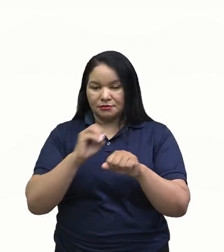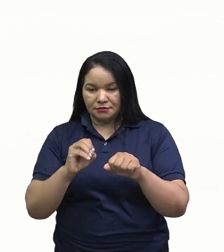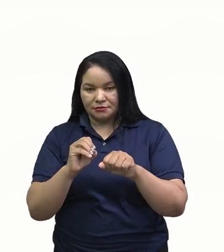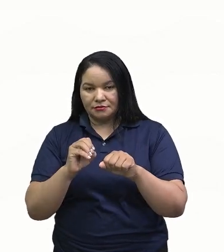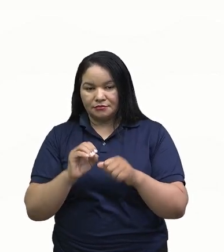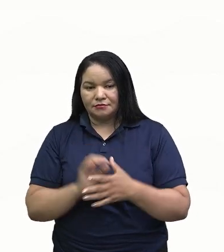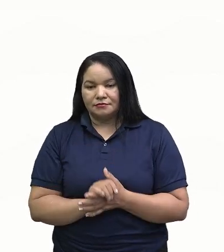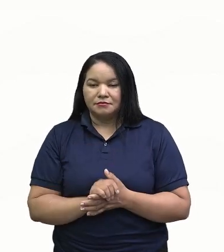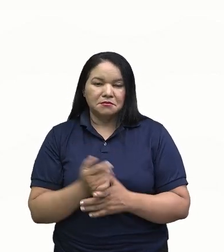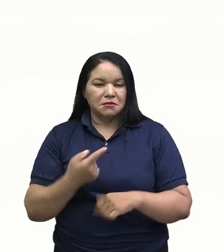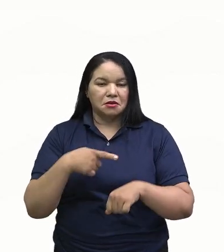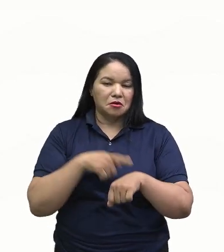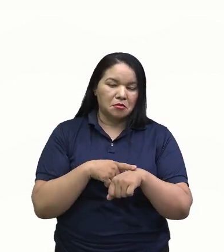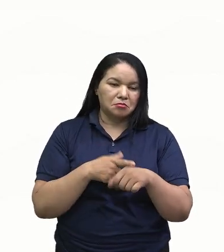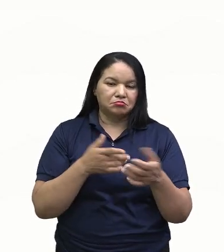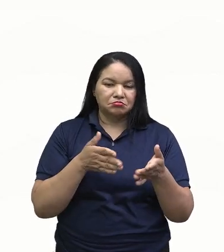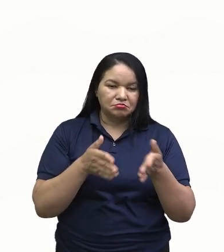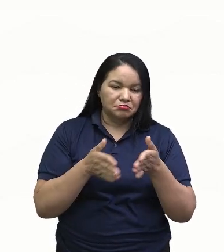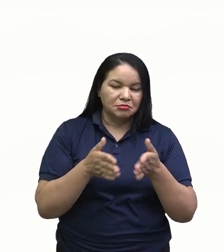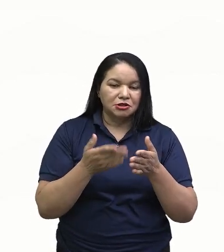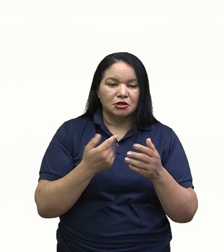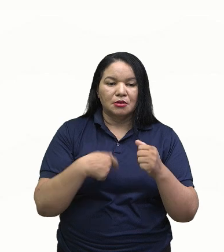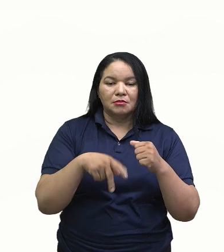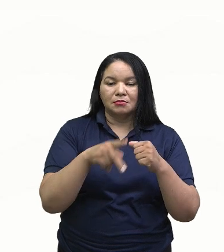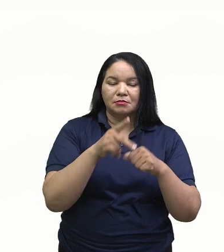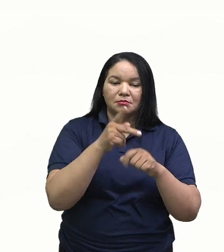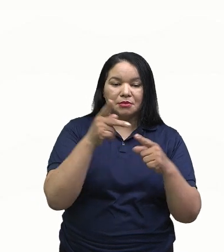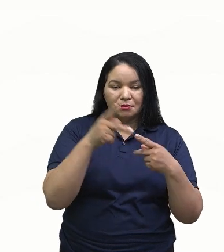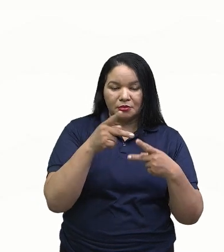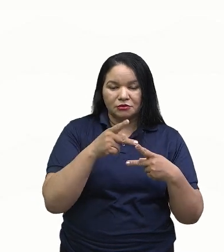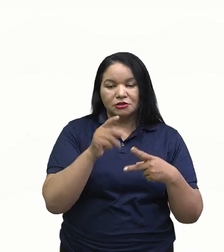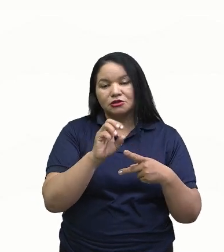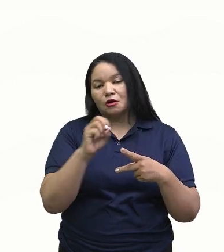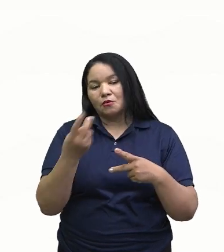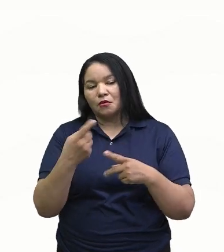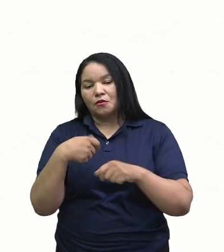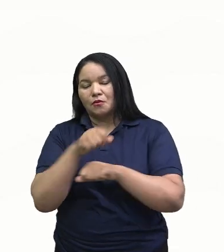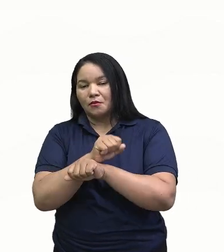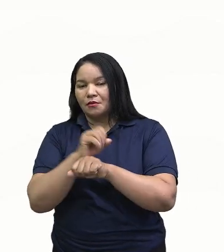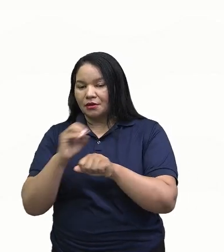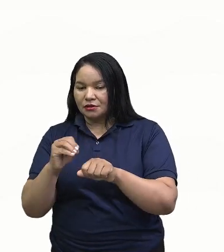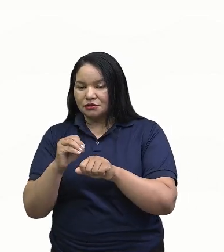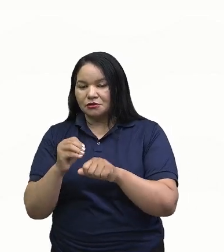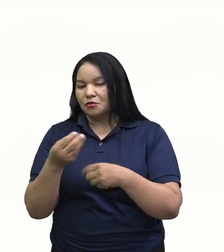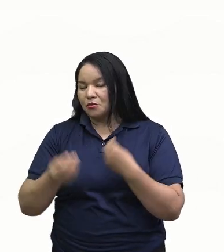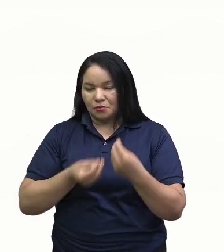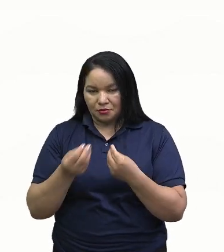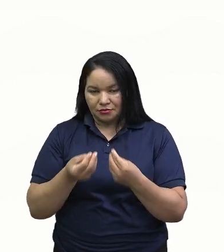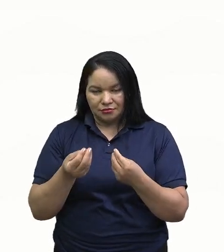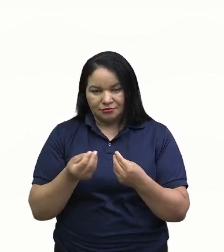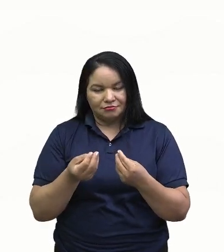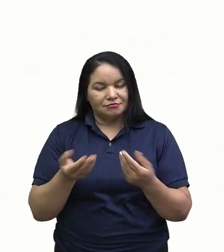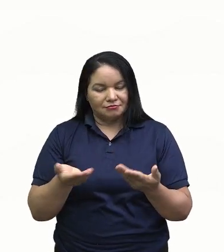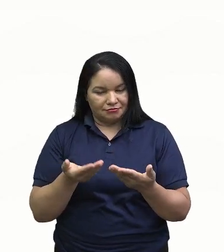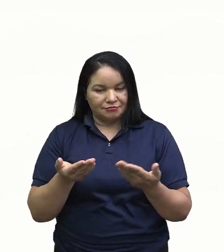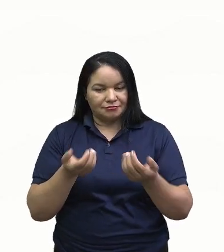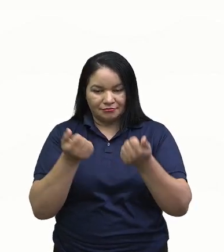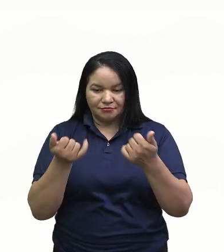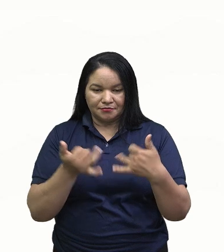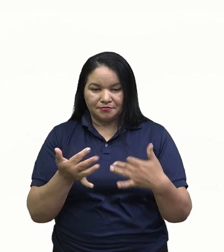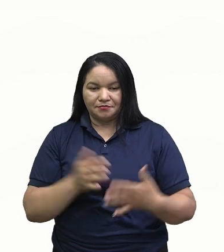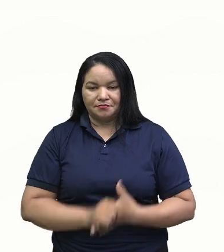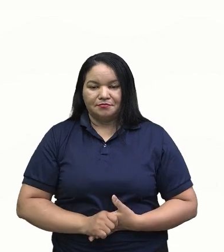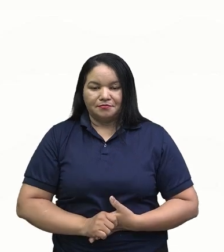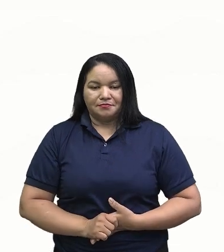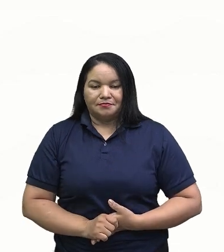uma preposição e em que momento ele será um artigo? Então, essa é que é a questão,